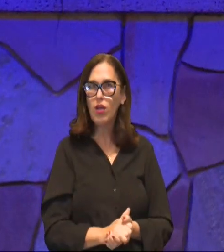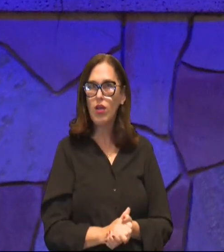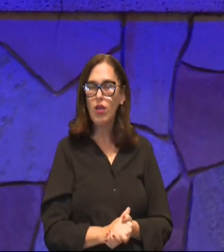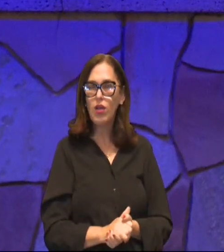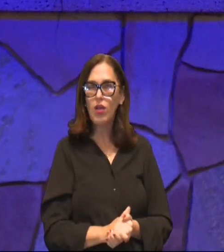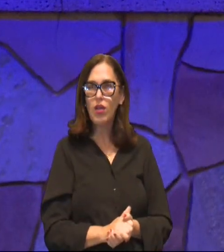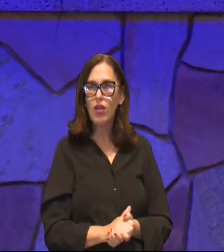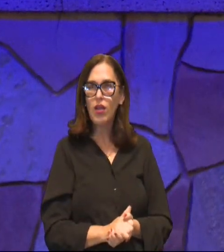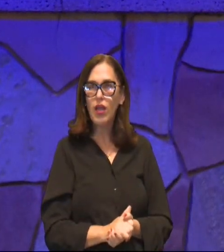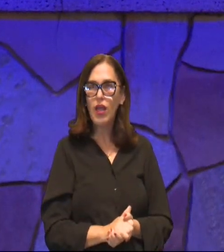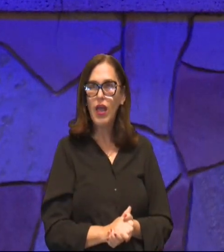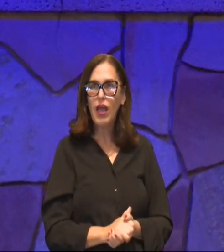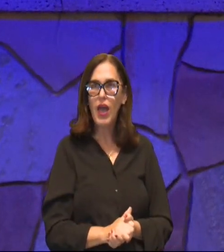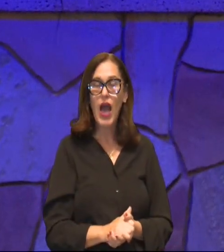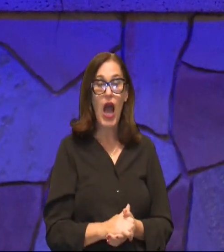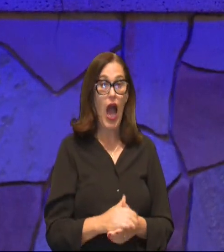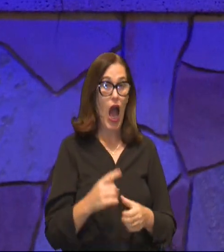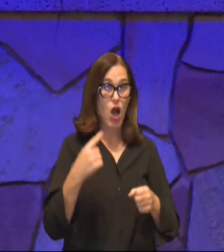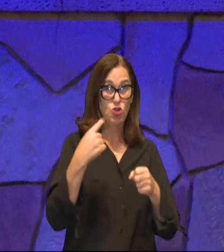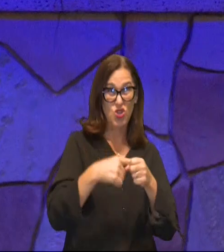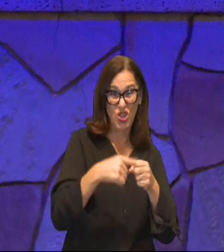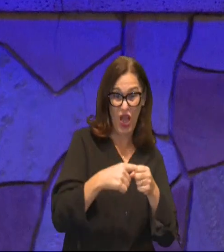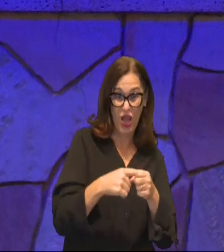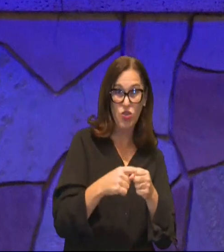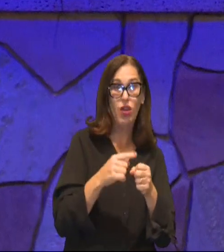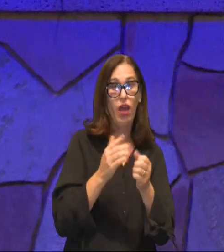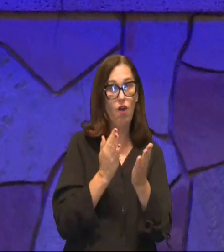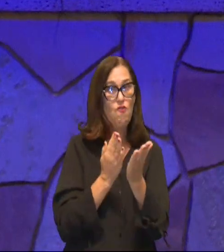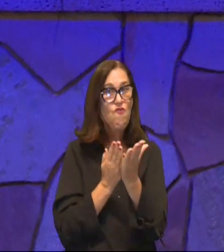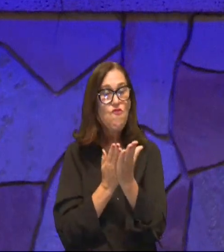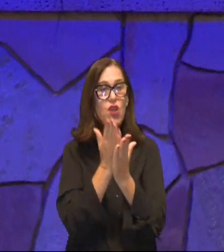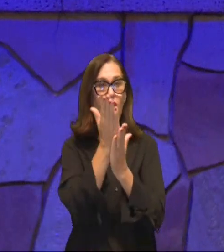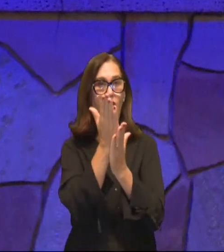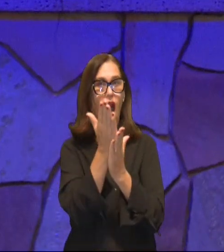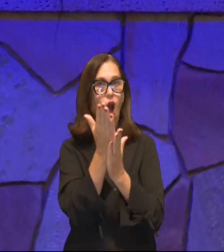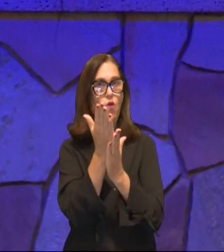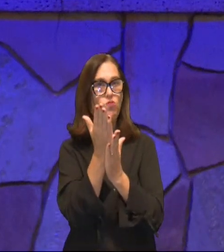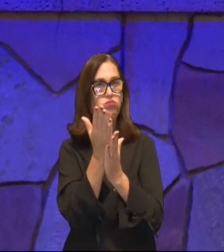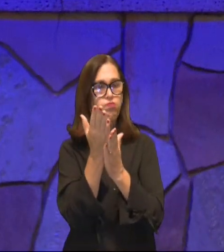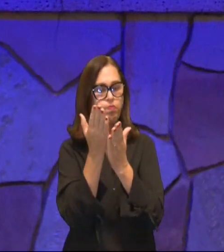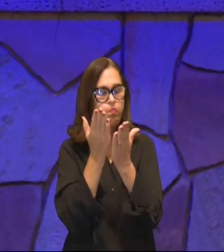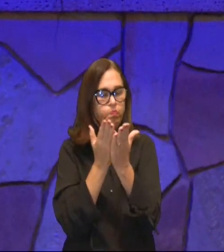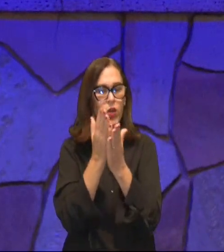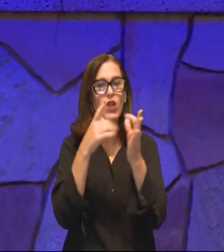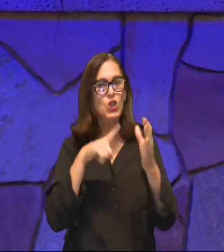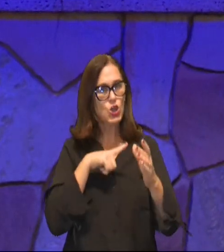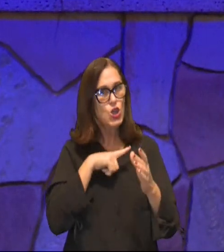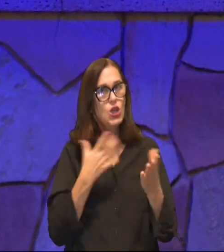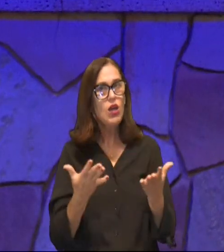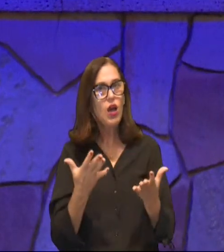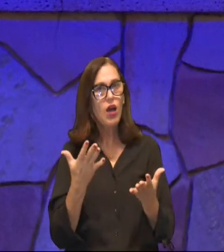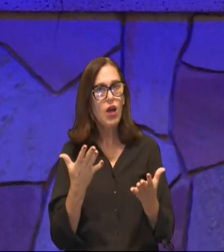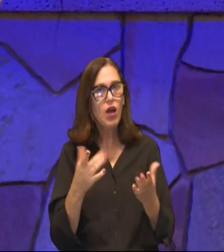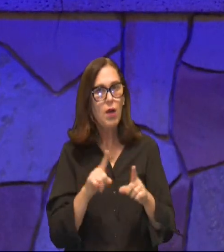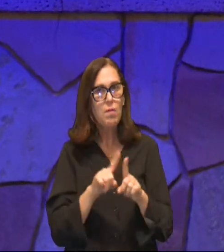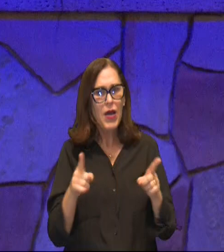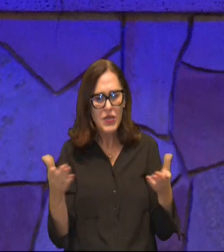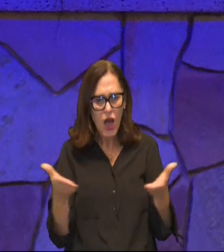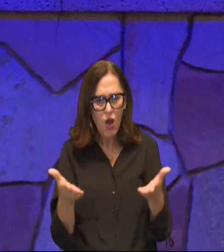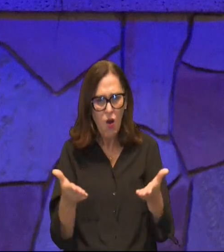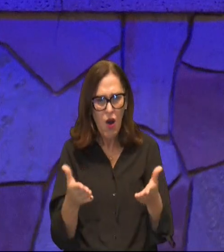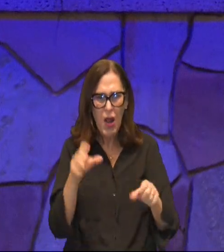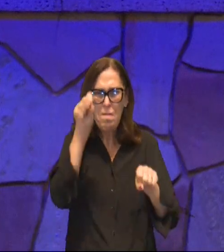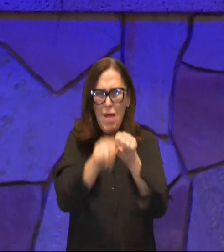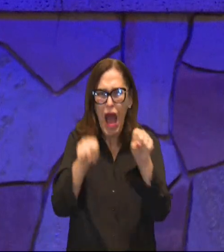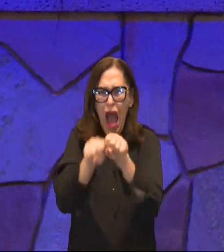de justiça, a cidade fiel, nela habitava a retidão, mas agora